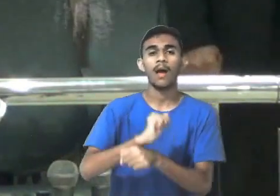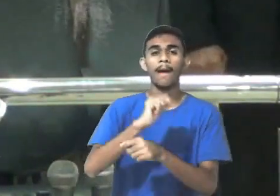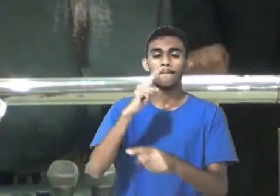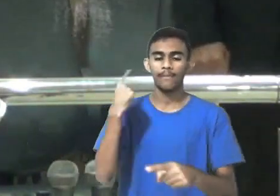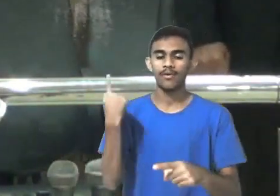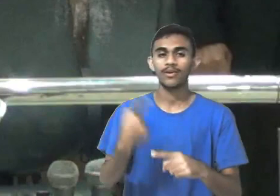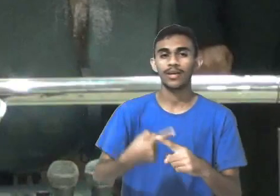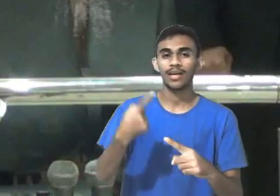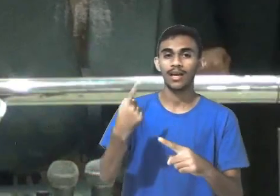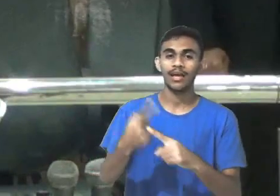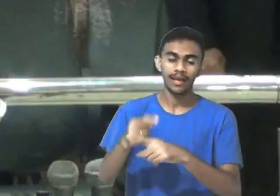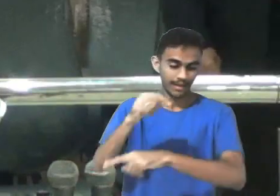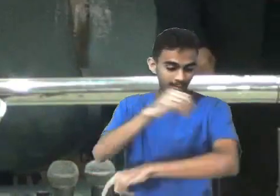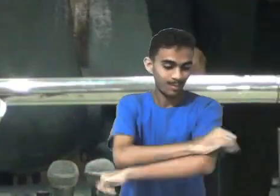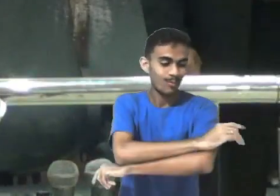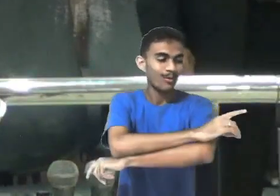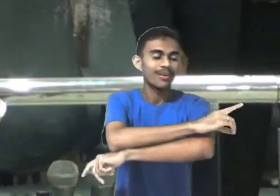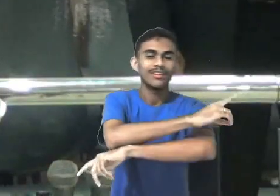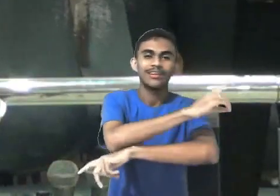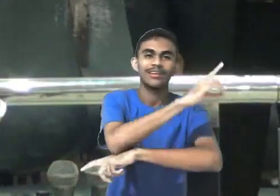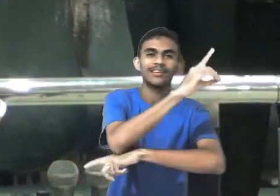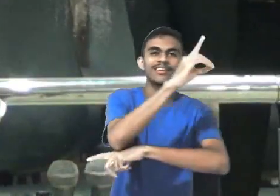espera, porque bem